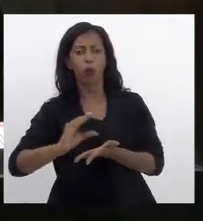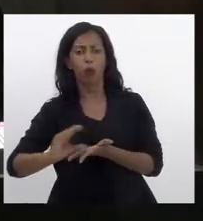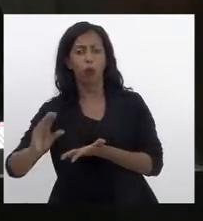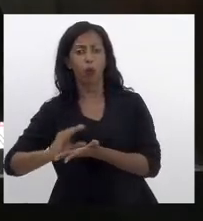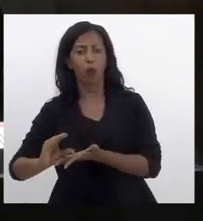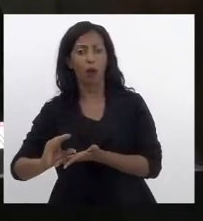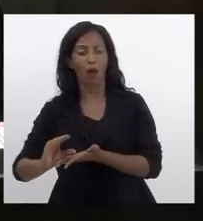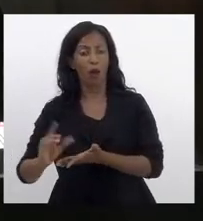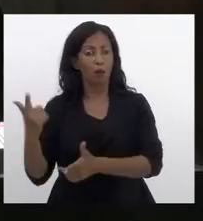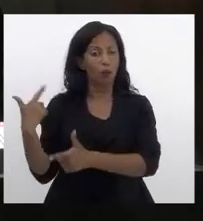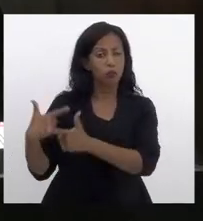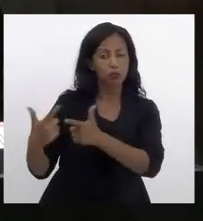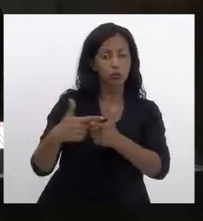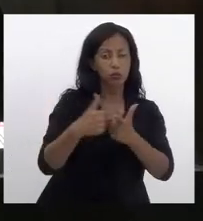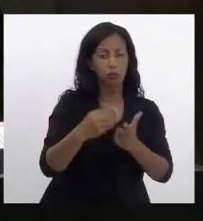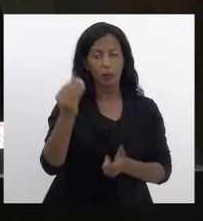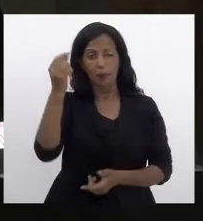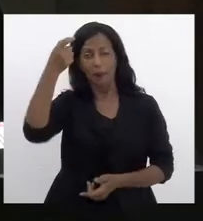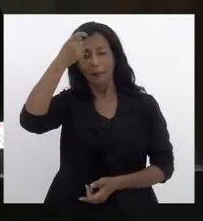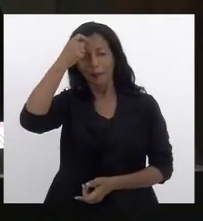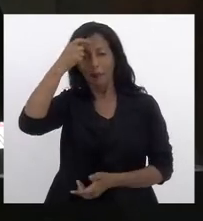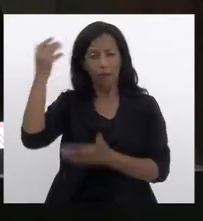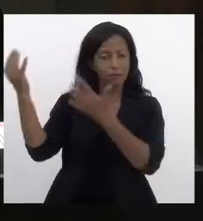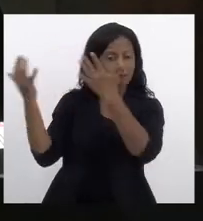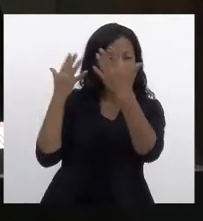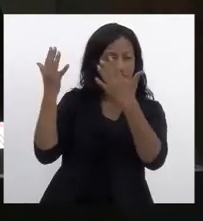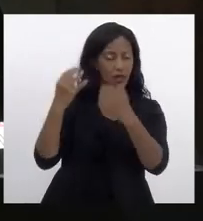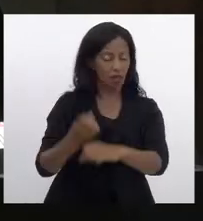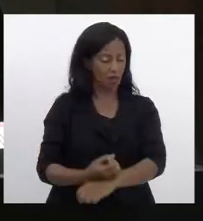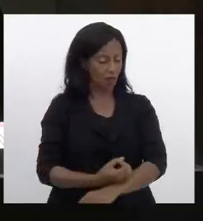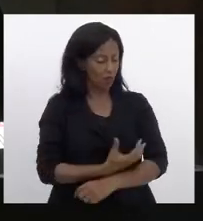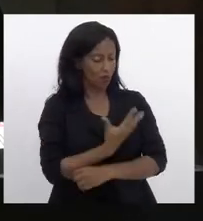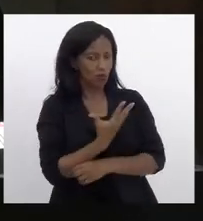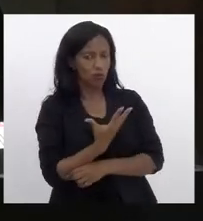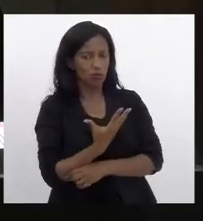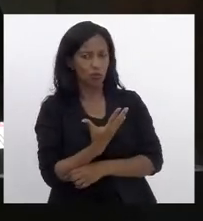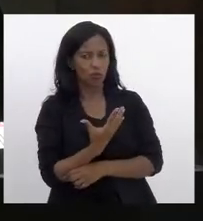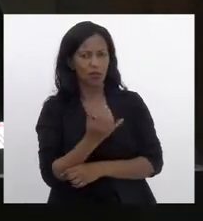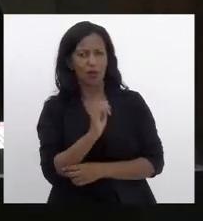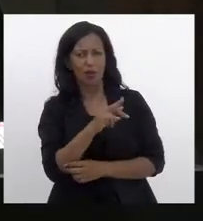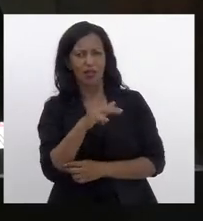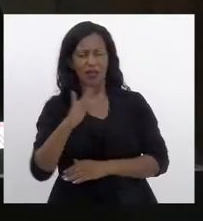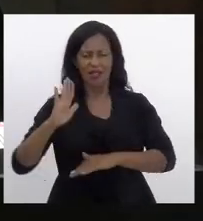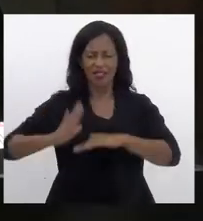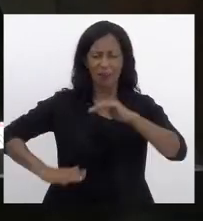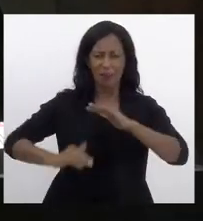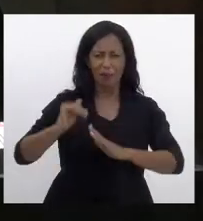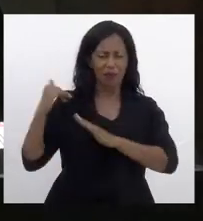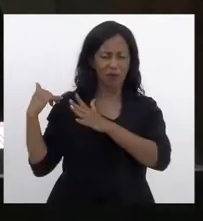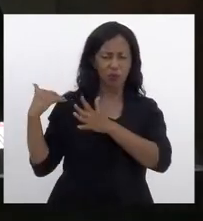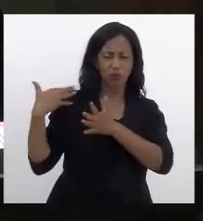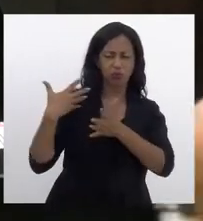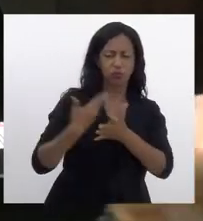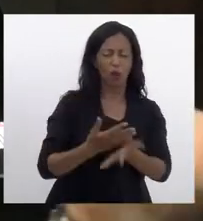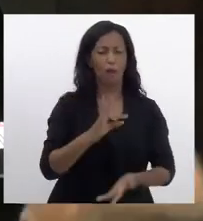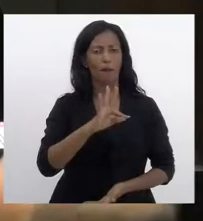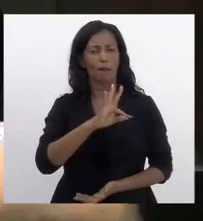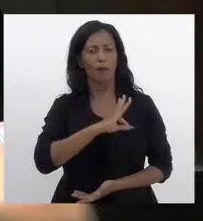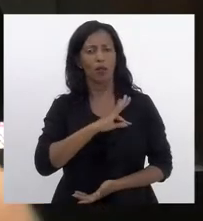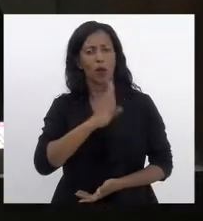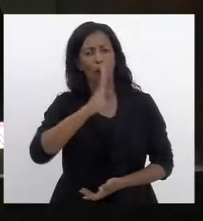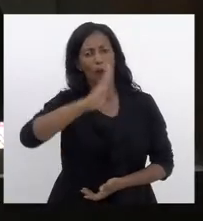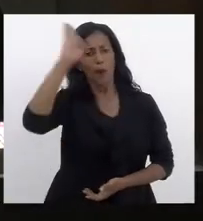físico e psíquico prorrogado pela elevada tensão emocional inerente à profissão policial militar,